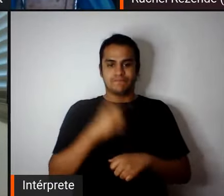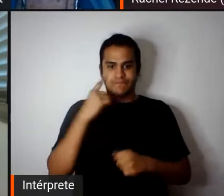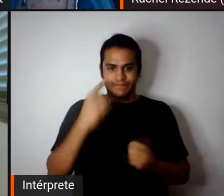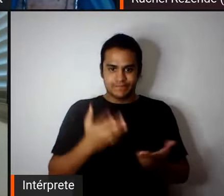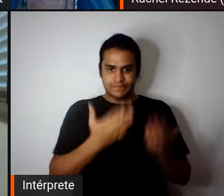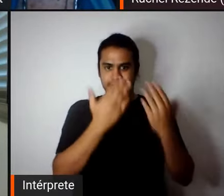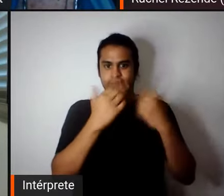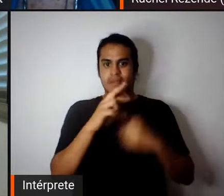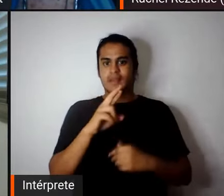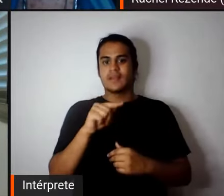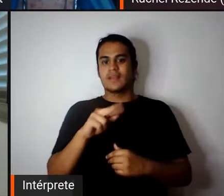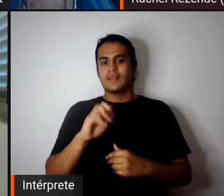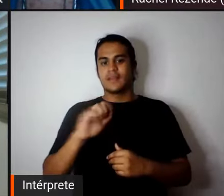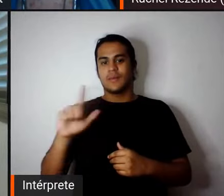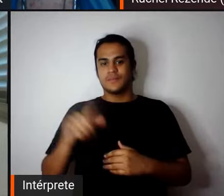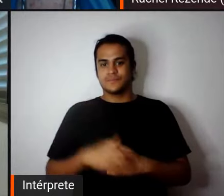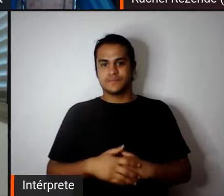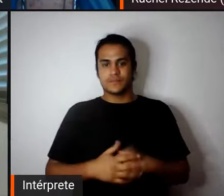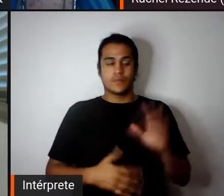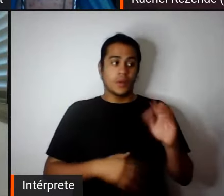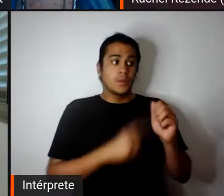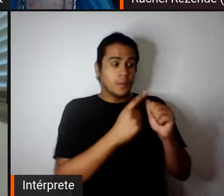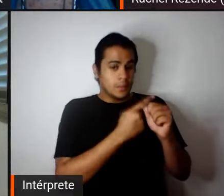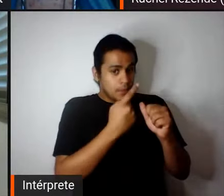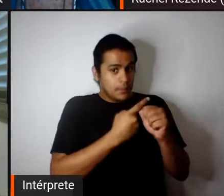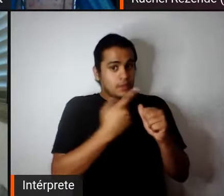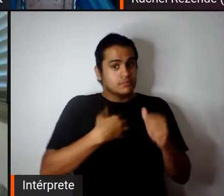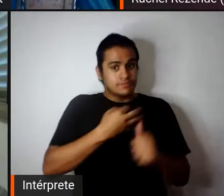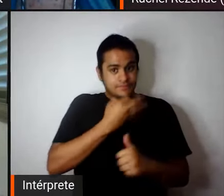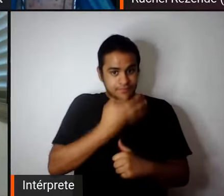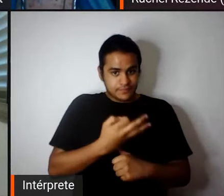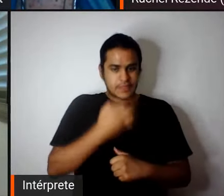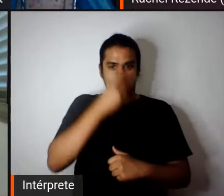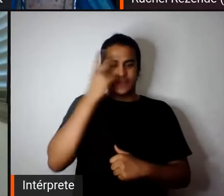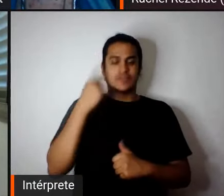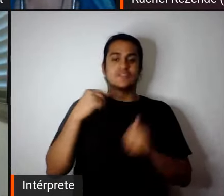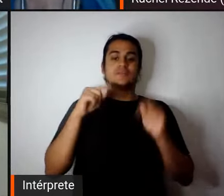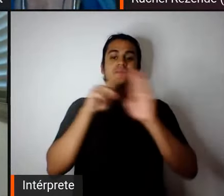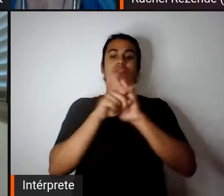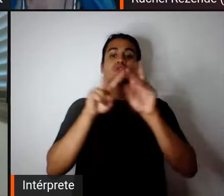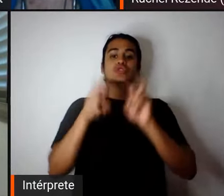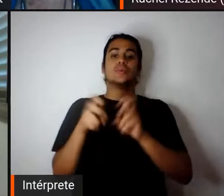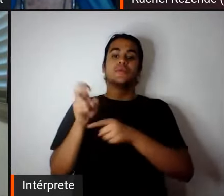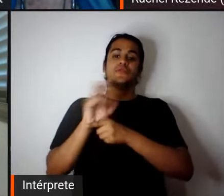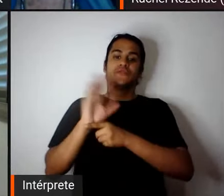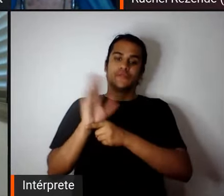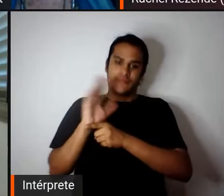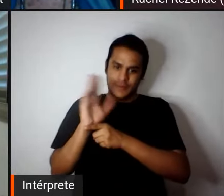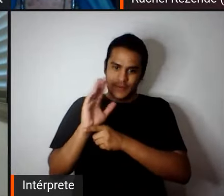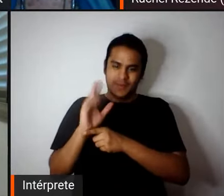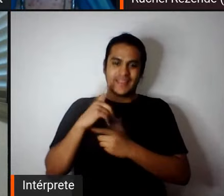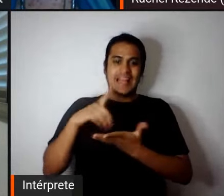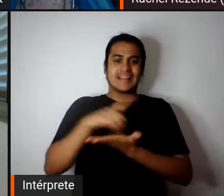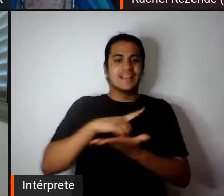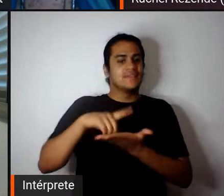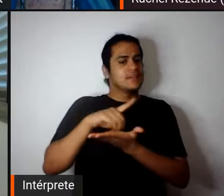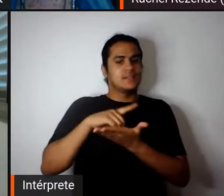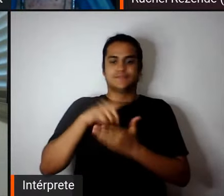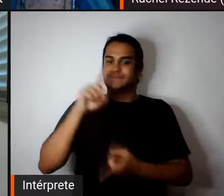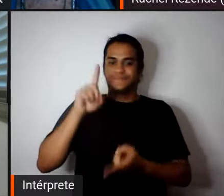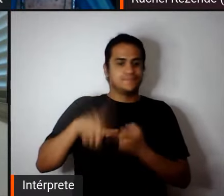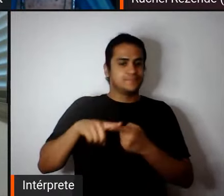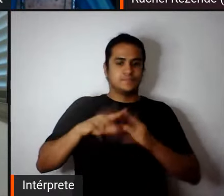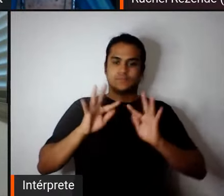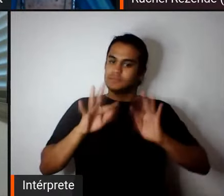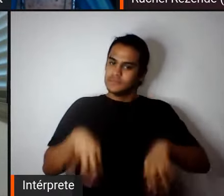Primeiro um recado, porque tem várias pessoas perguntando sobre o filme. O DVD está esgotado, acabei de saber aqui dos meus colegas da